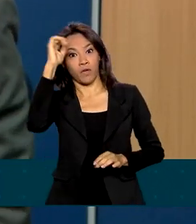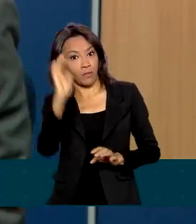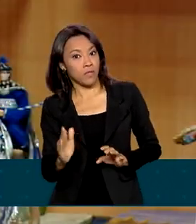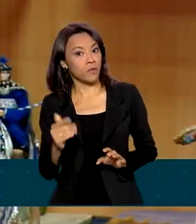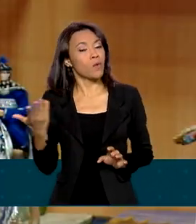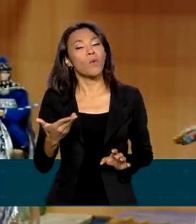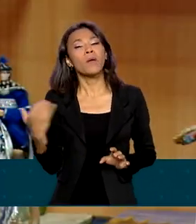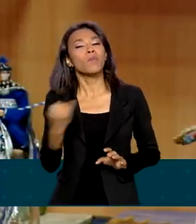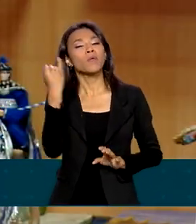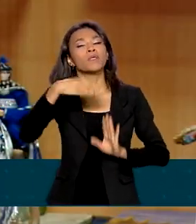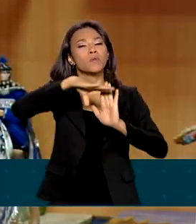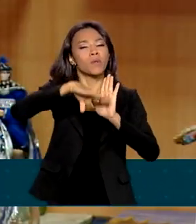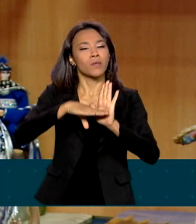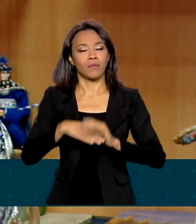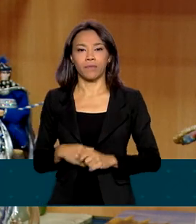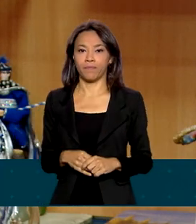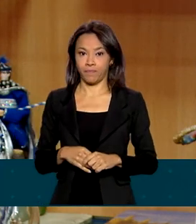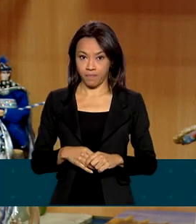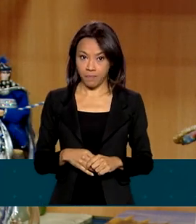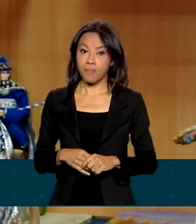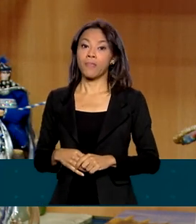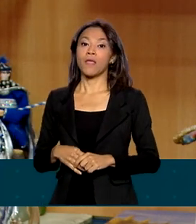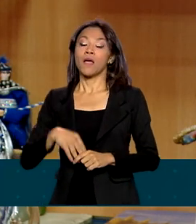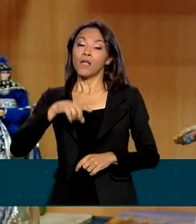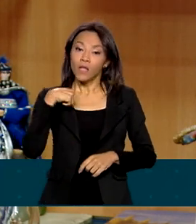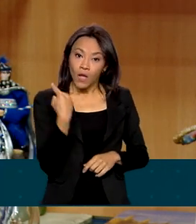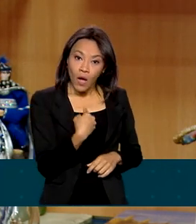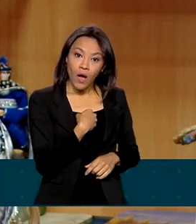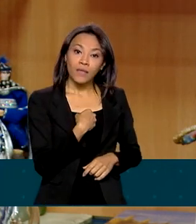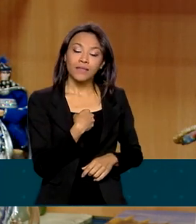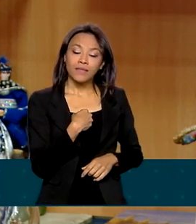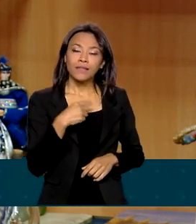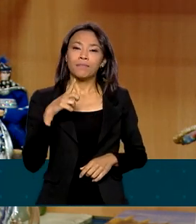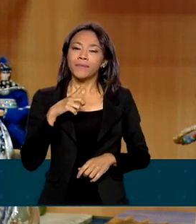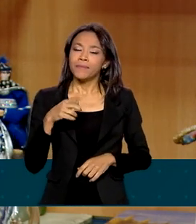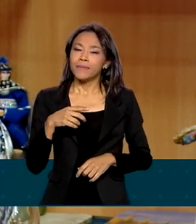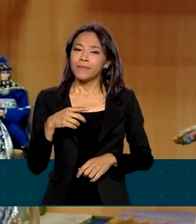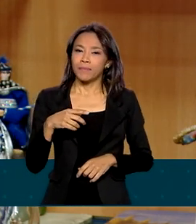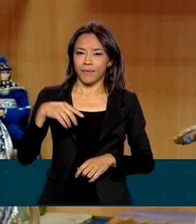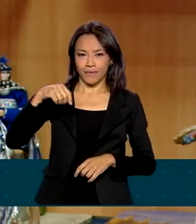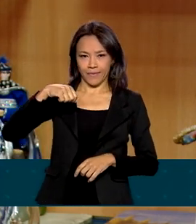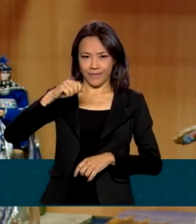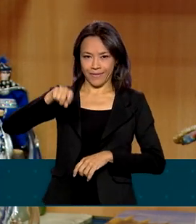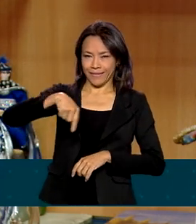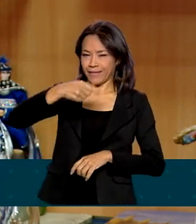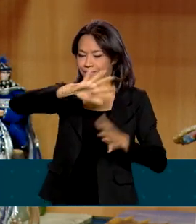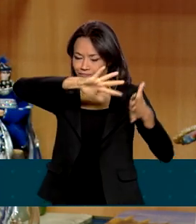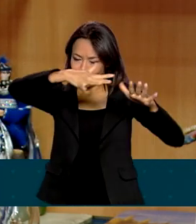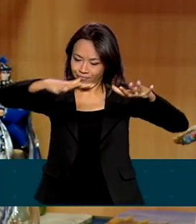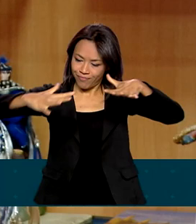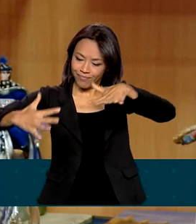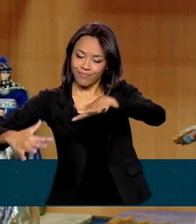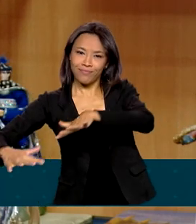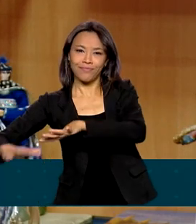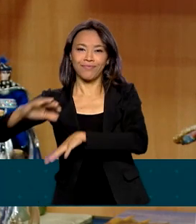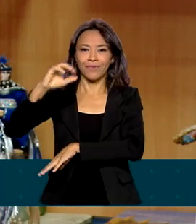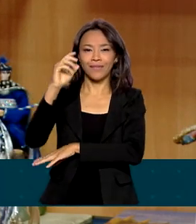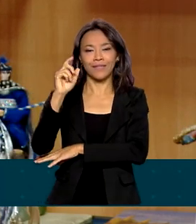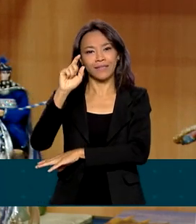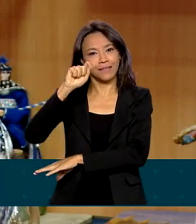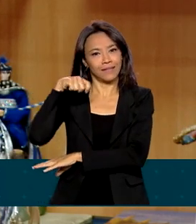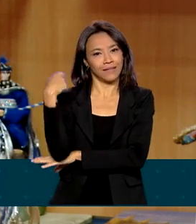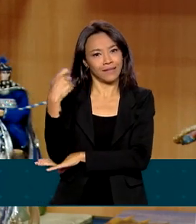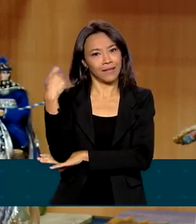do programa neste momento nosso clima valeu muito o nosso enoturismo de das vinícolas da Serra Catarinense da Serra Gaúcha eu